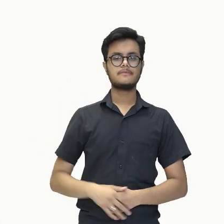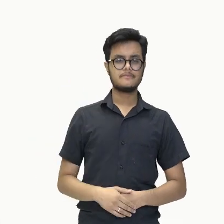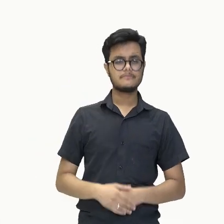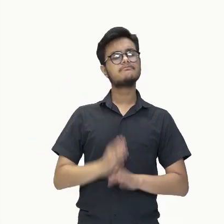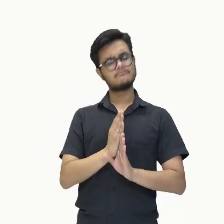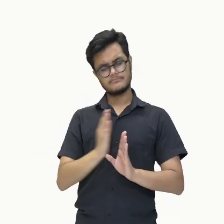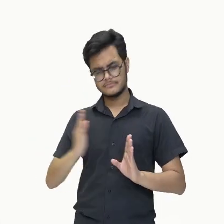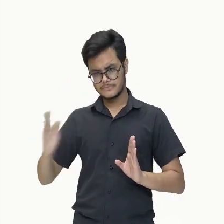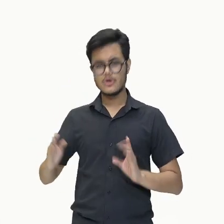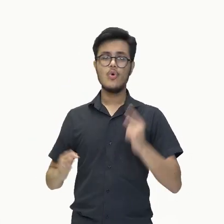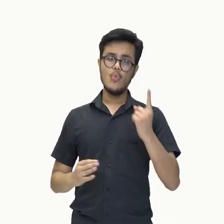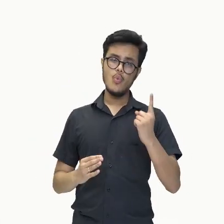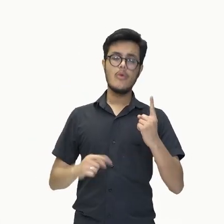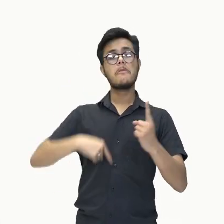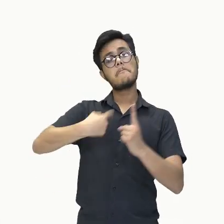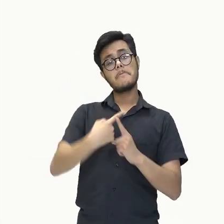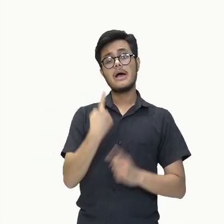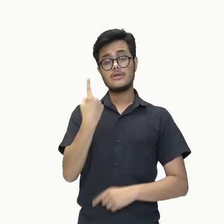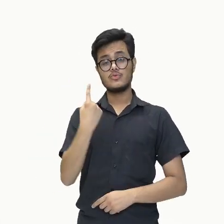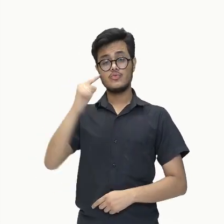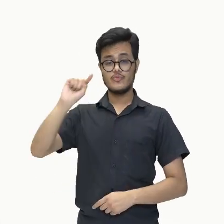por fim, 1 mais